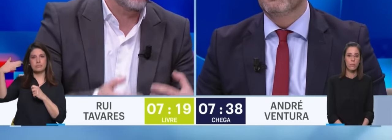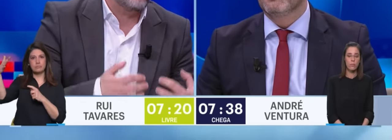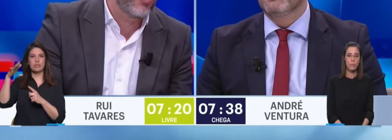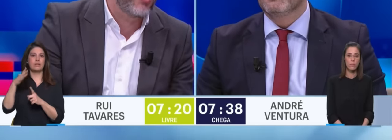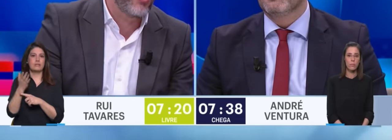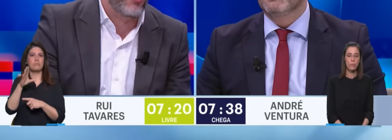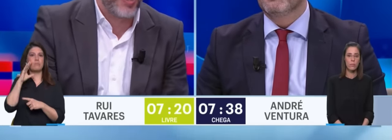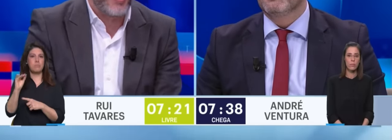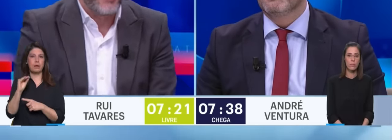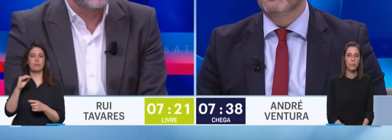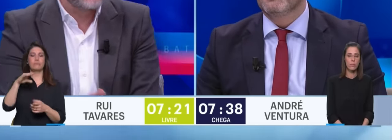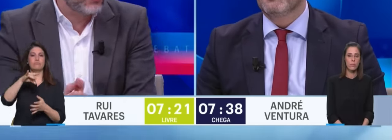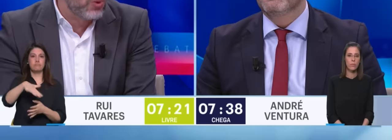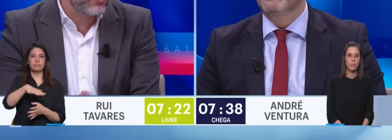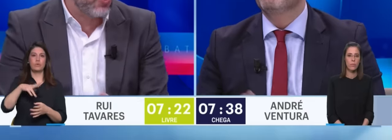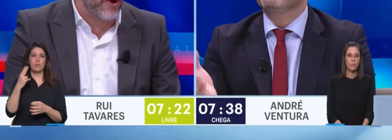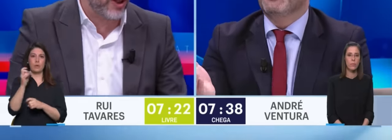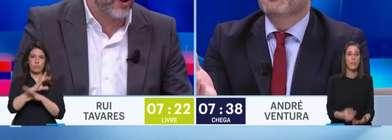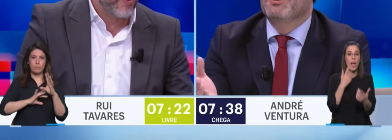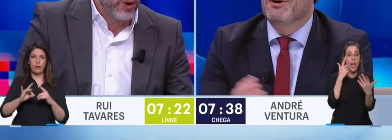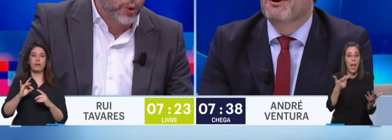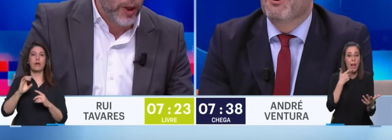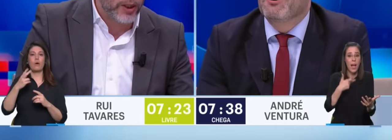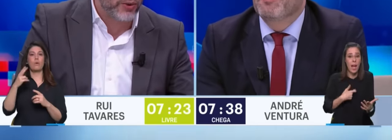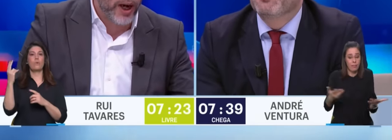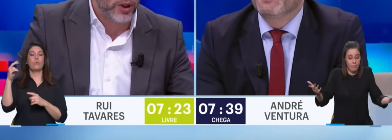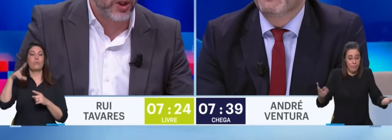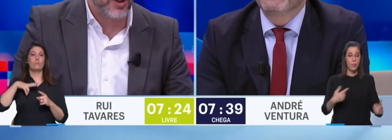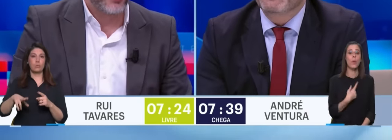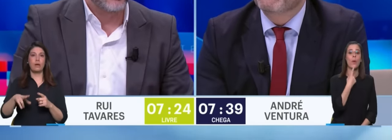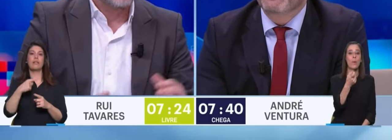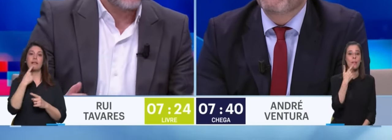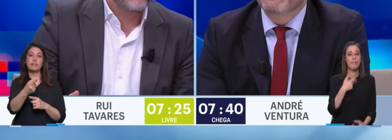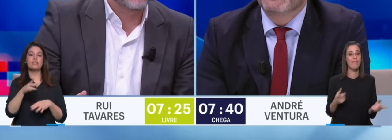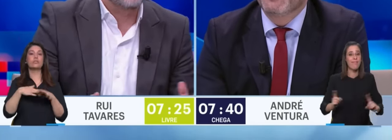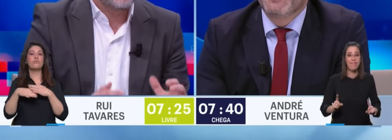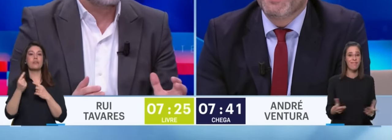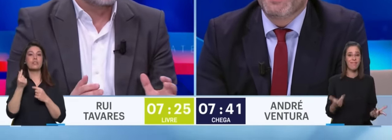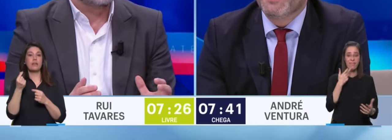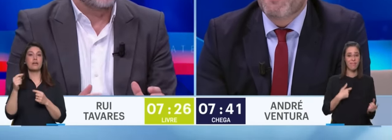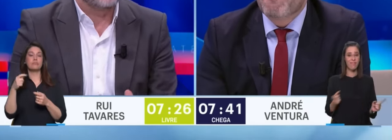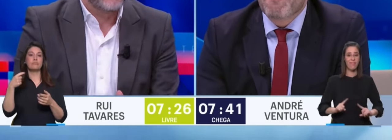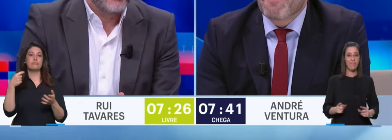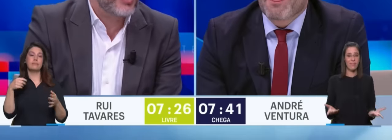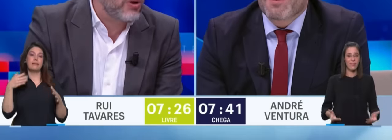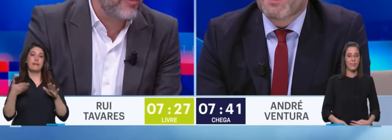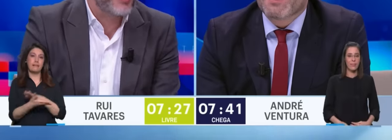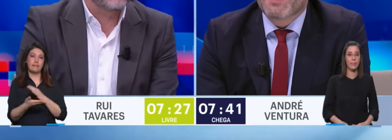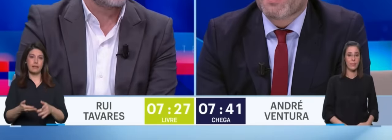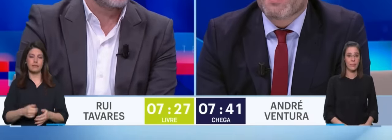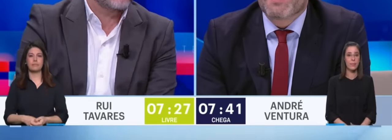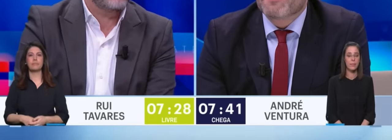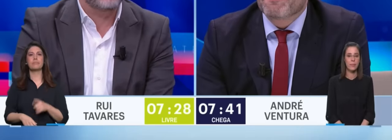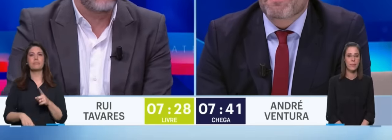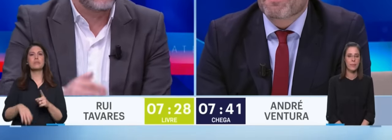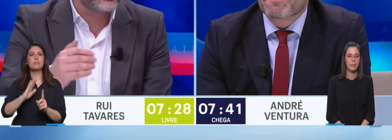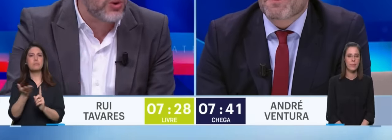Portugal ou na União Europeia a dizer tudo o que faz eu perguntei não tá responder vamos dar tempo a ru para responder and a questão da aplicação de